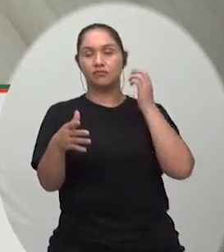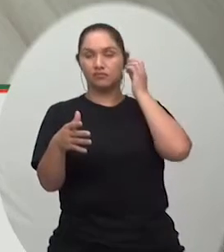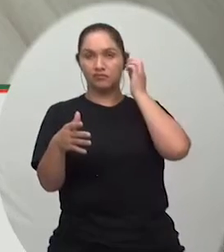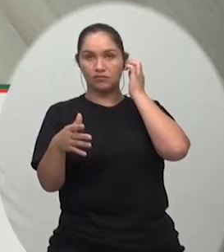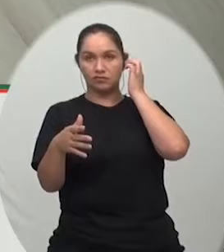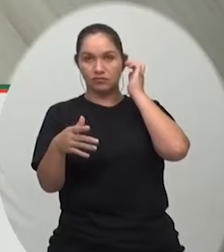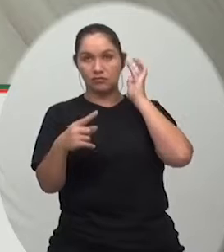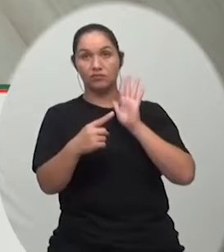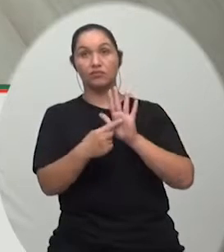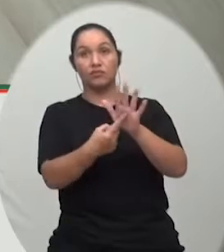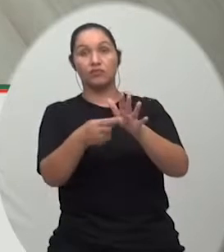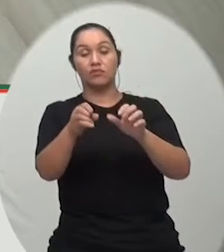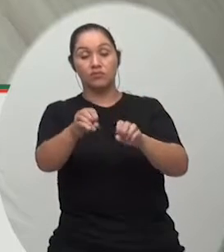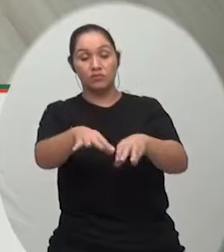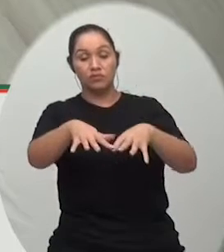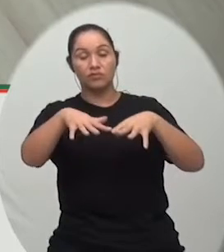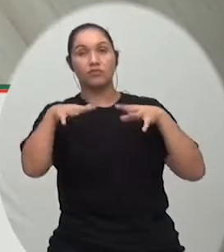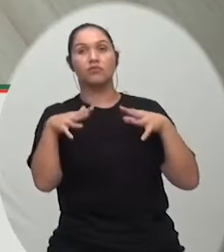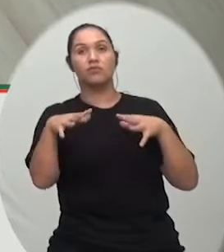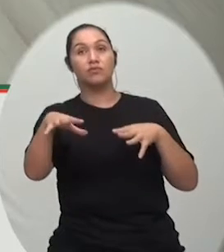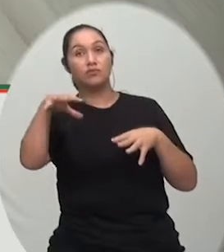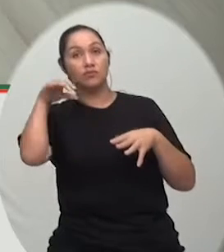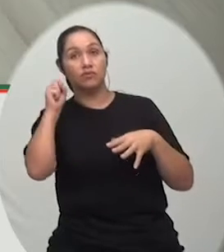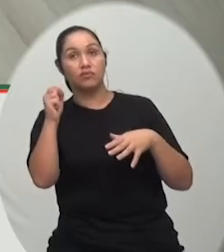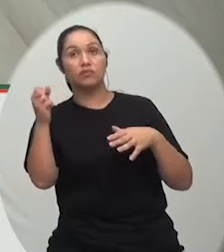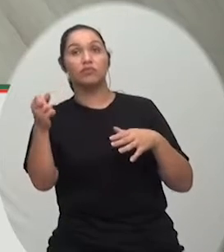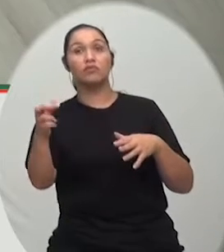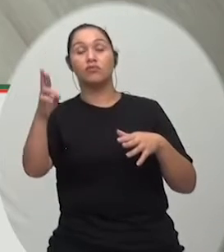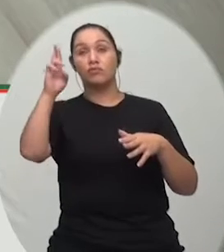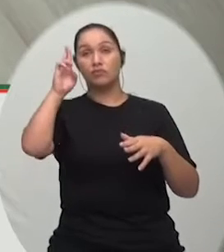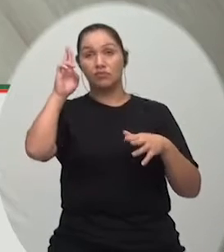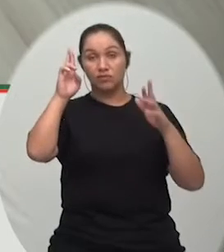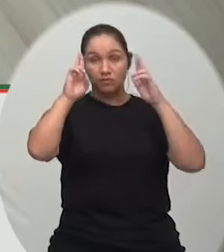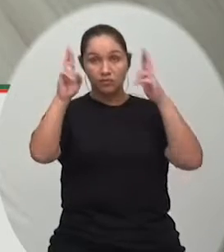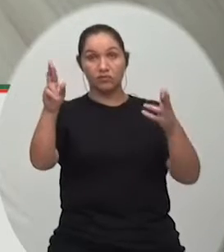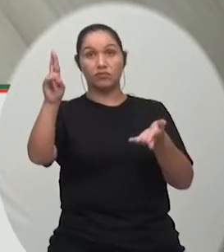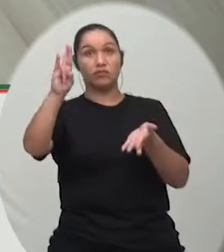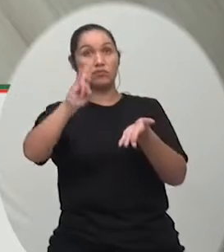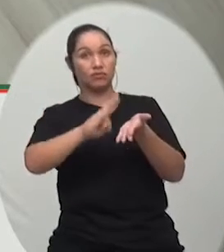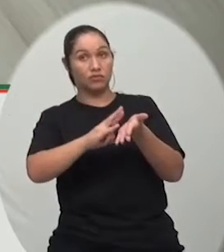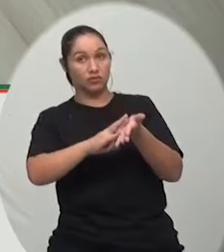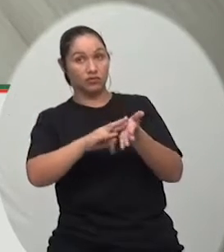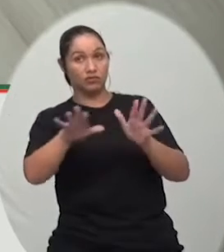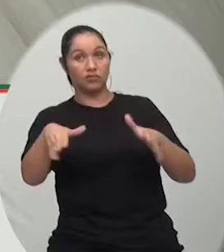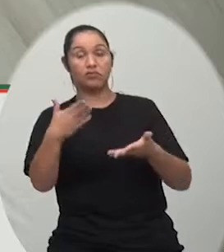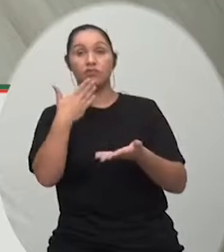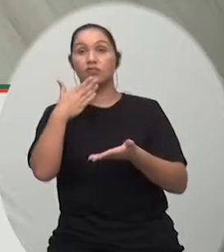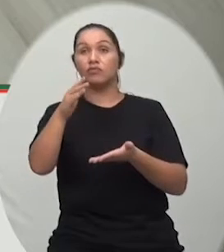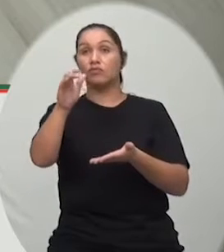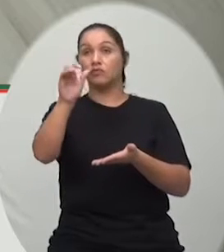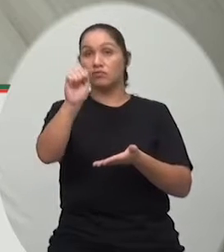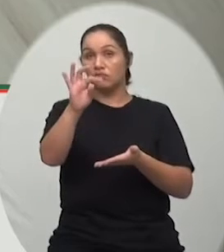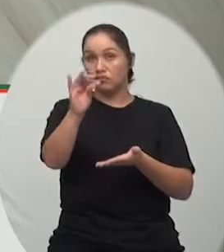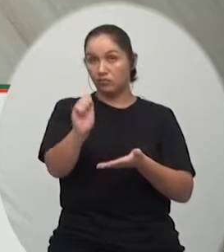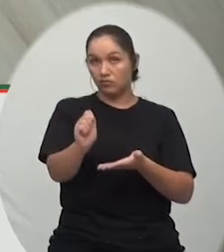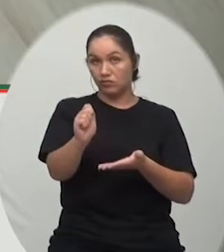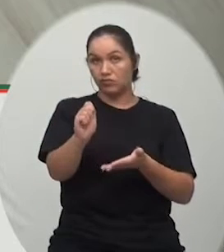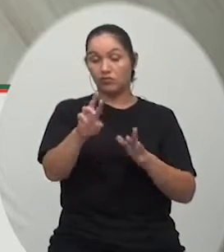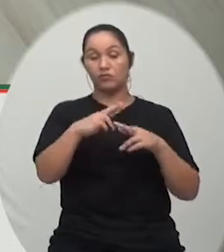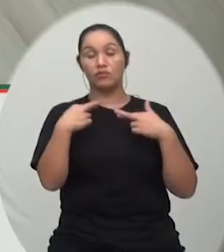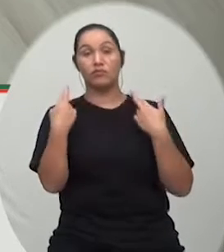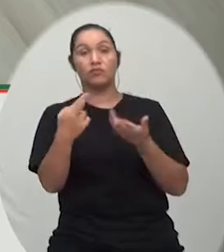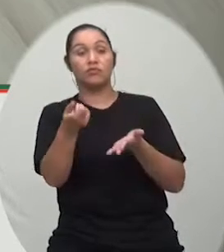ouvido o plenário e atendidas as formalidades regimentais, requeremos que fique constando na ata desta sessão